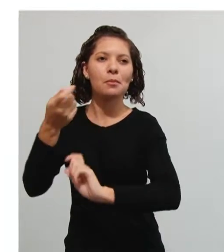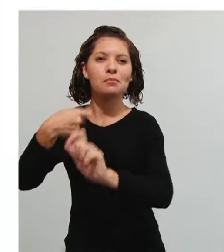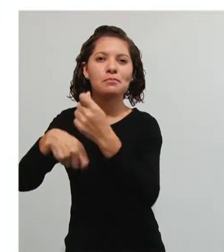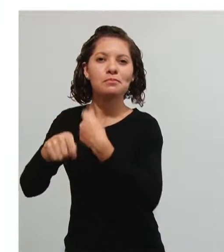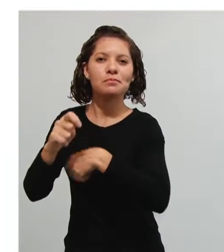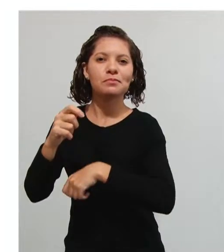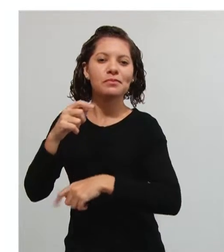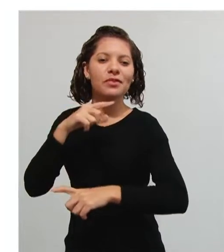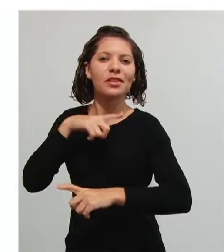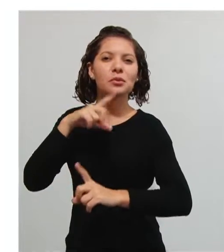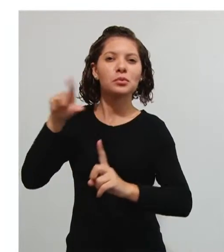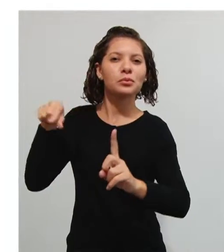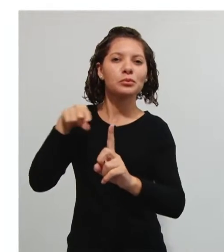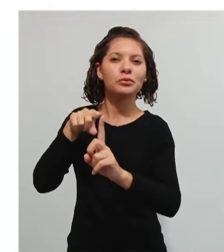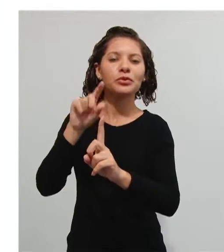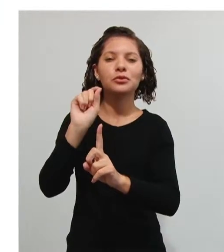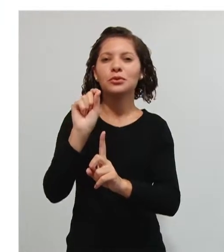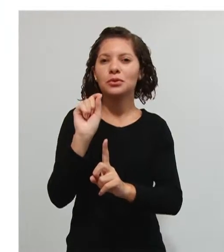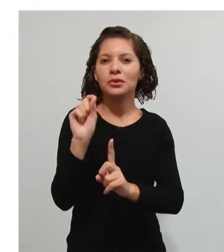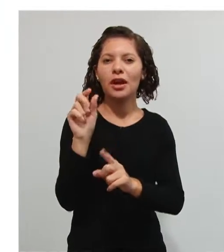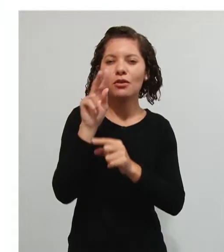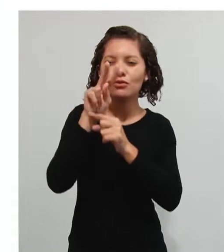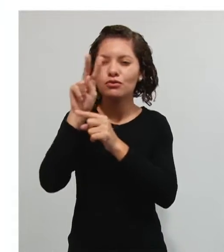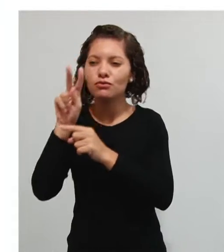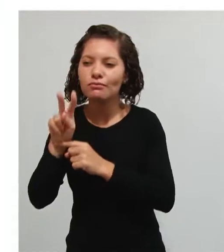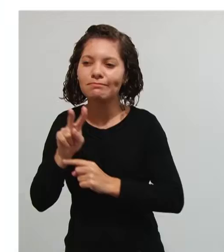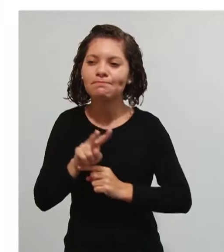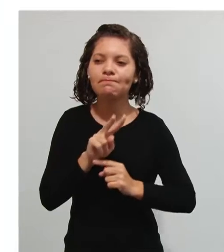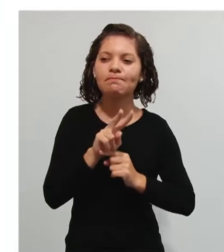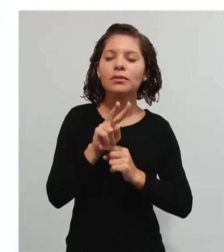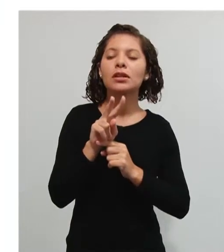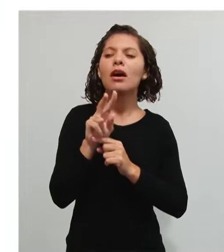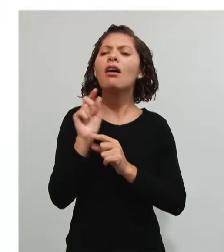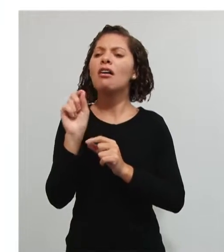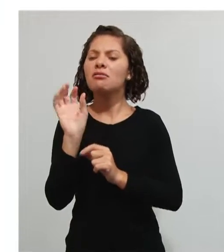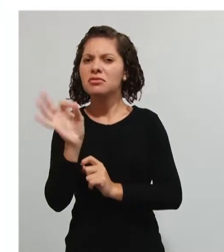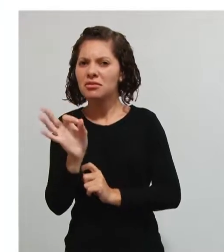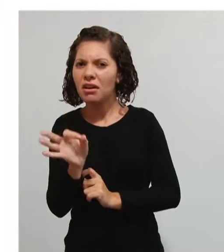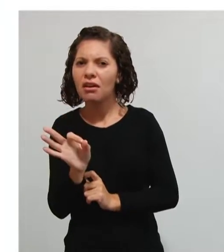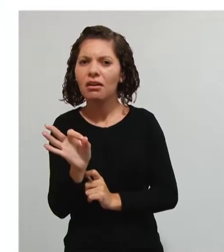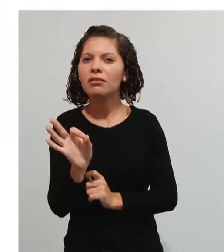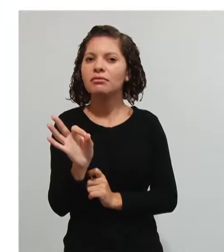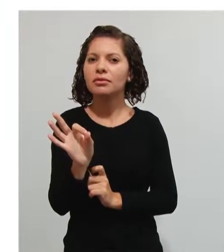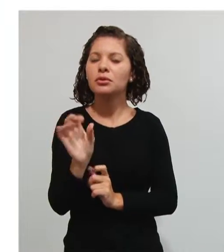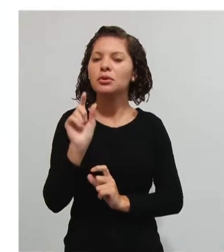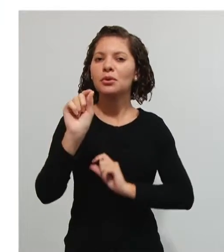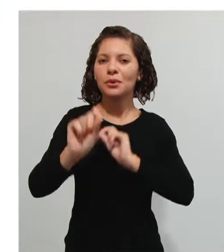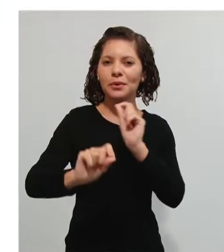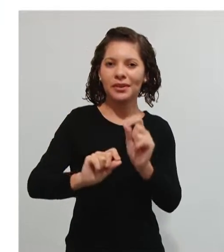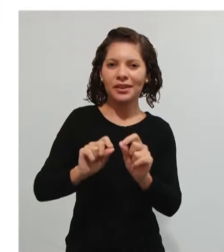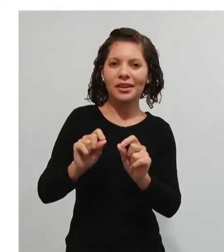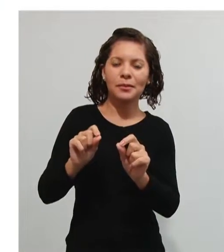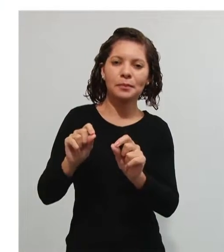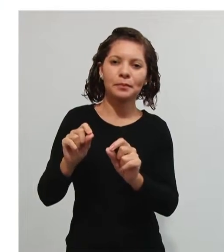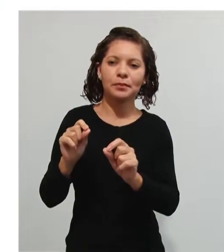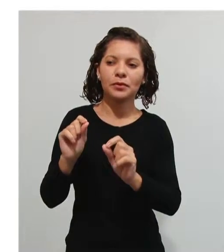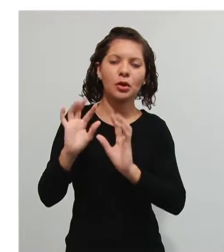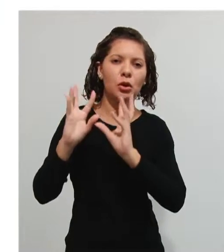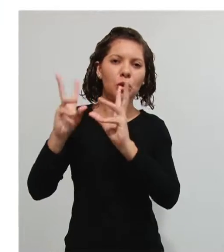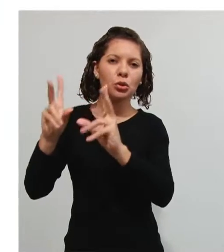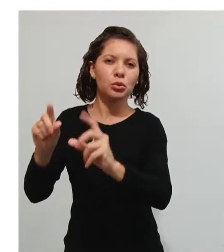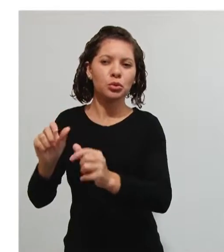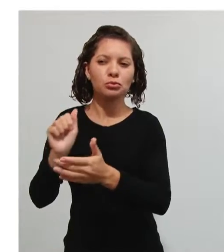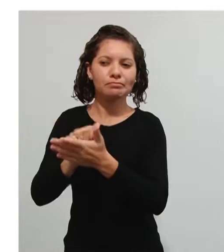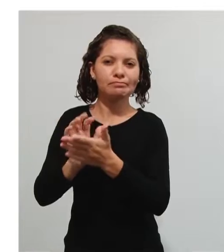que tem a função de quê? De supervisionar e fiscalizar a revisão e a orientação das